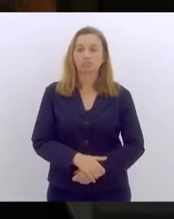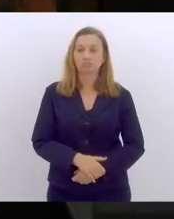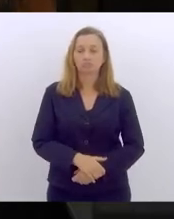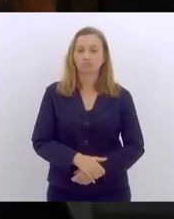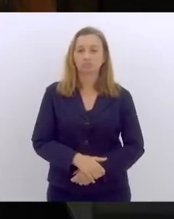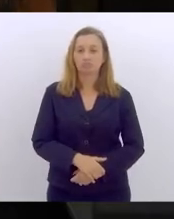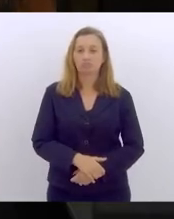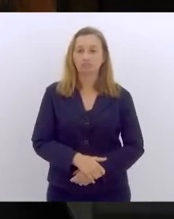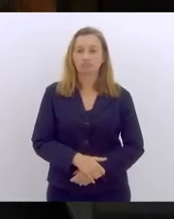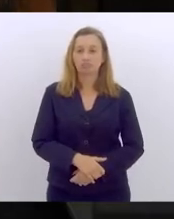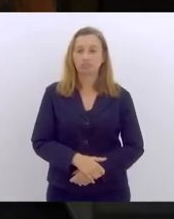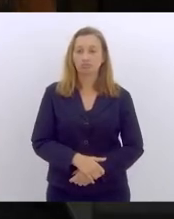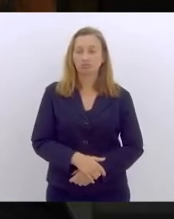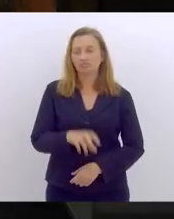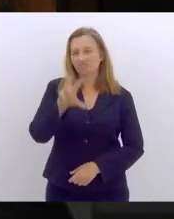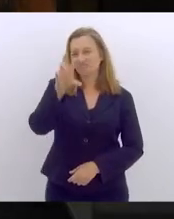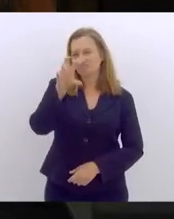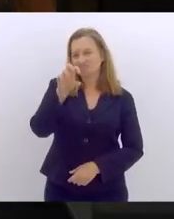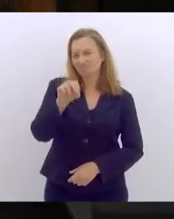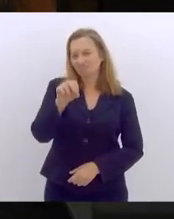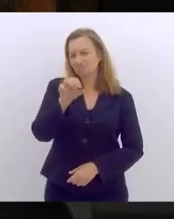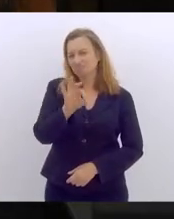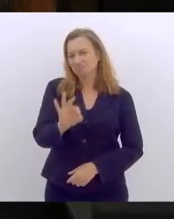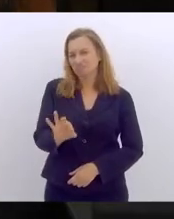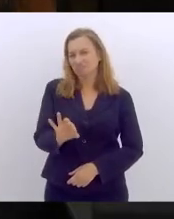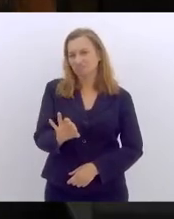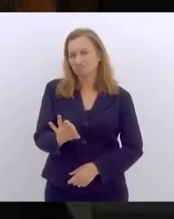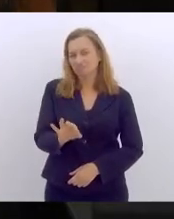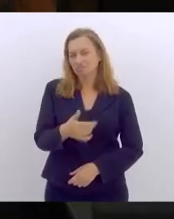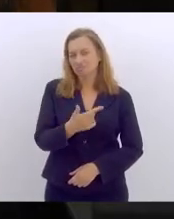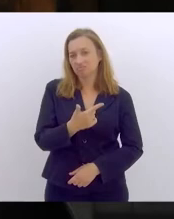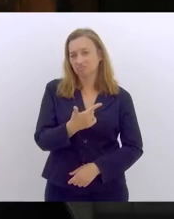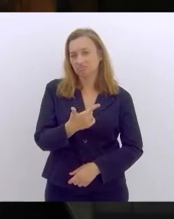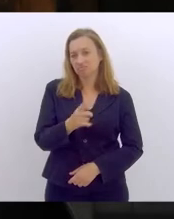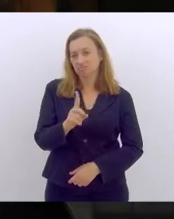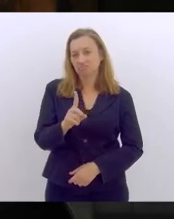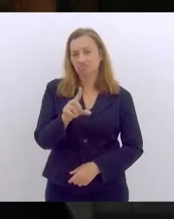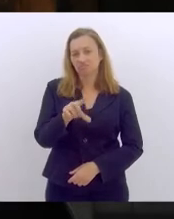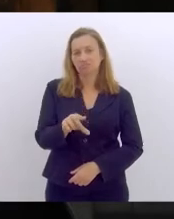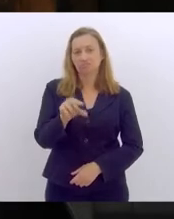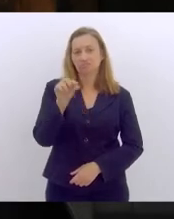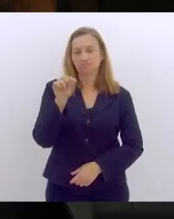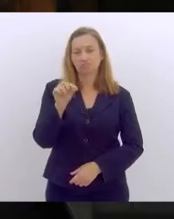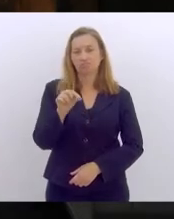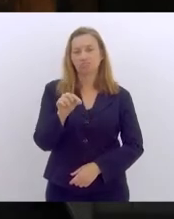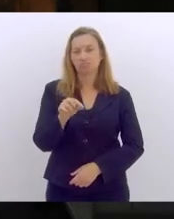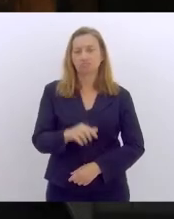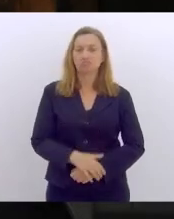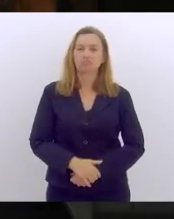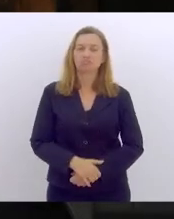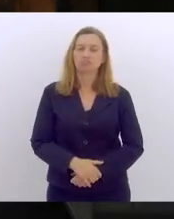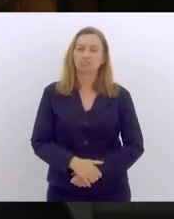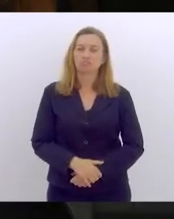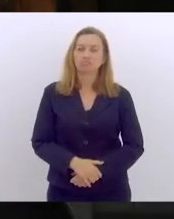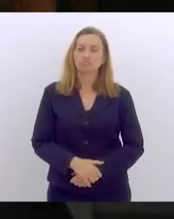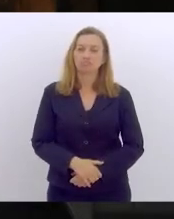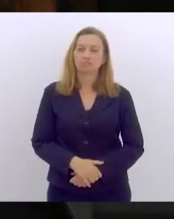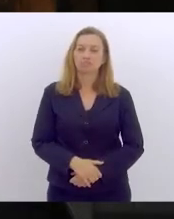algo como 50% não teria escolhido o seu